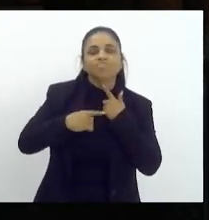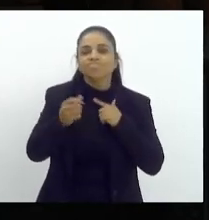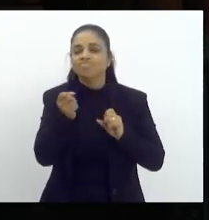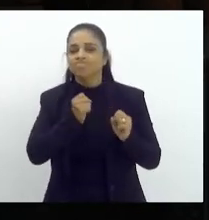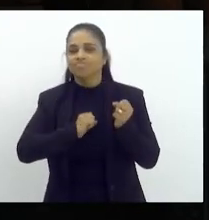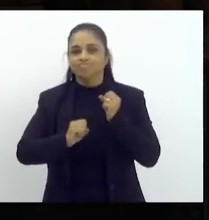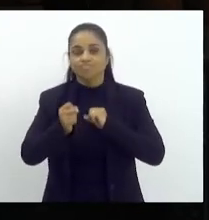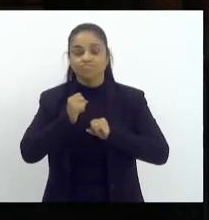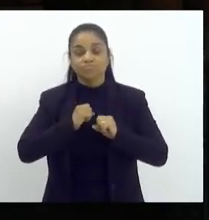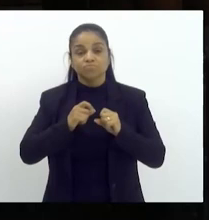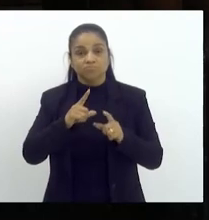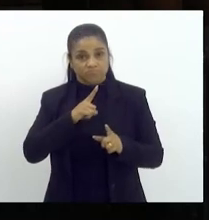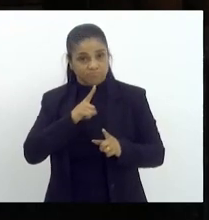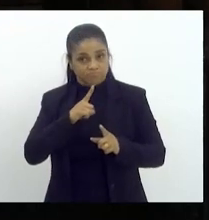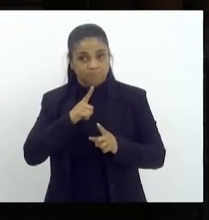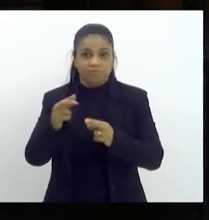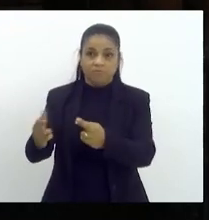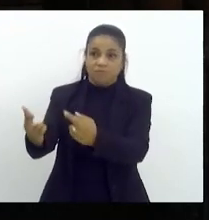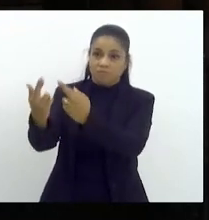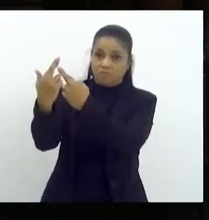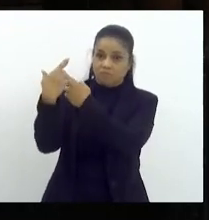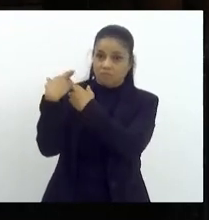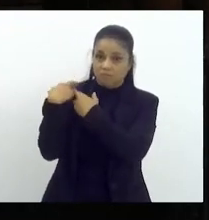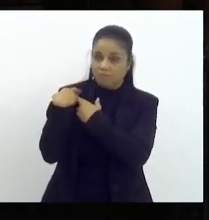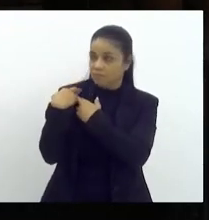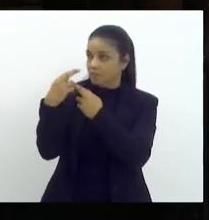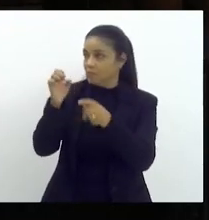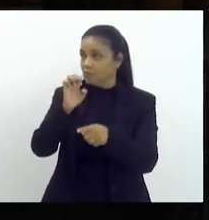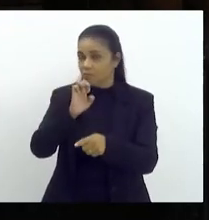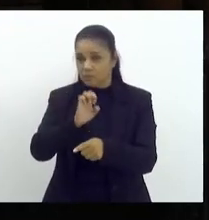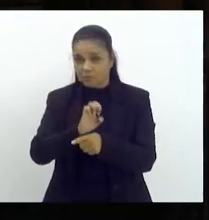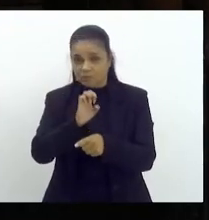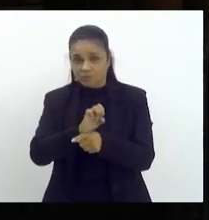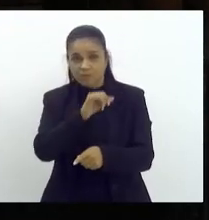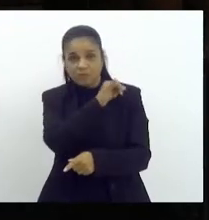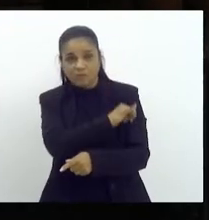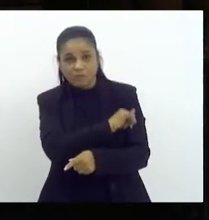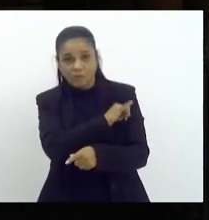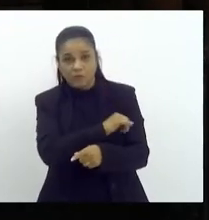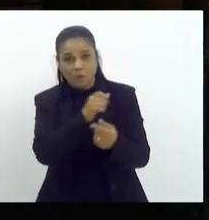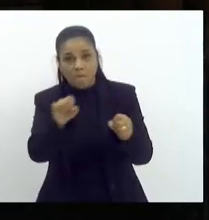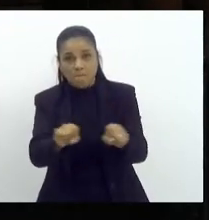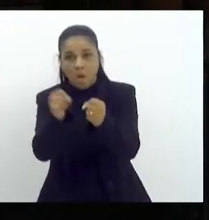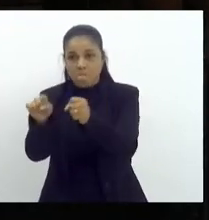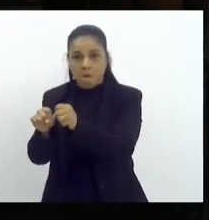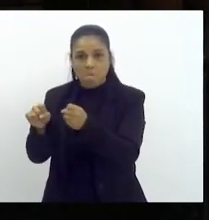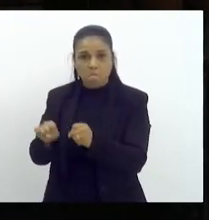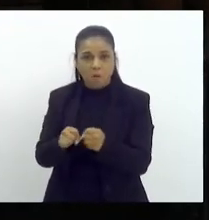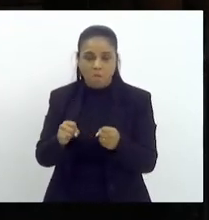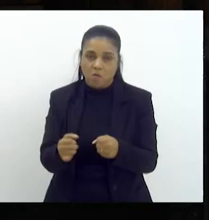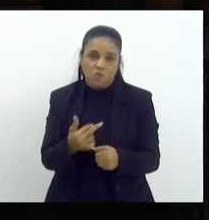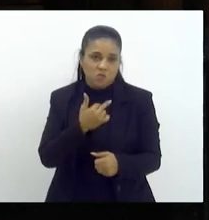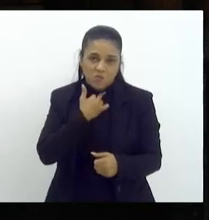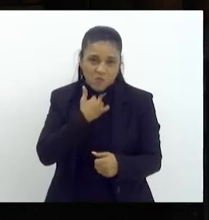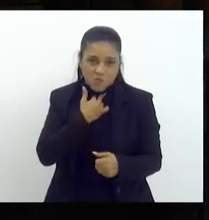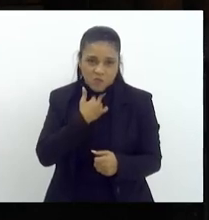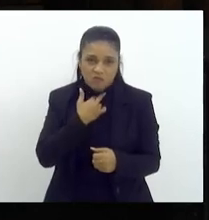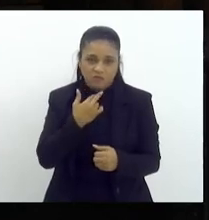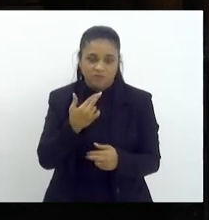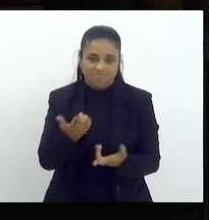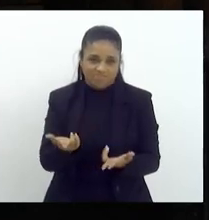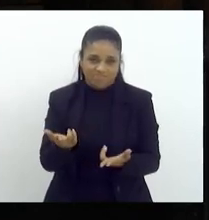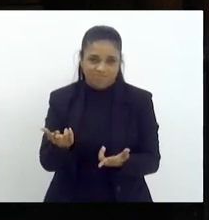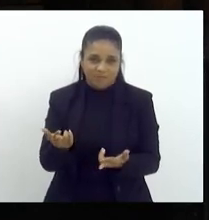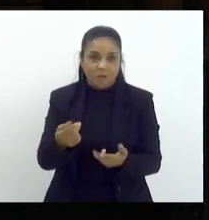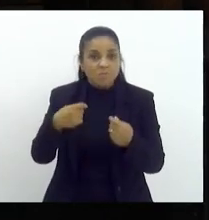ter responsabilidade de não deixar que o Estado do Rio de Janeiro vem a Quebradeira não podemos ter a responsabilidade